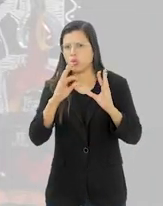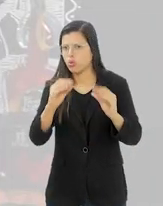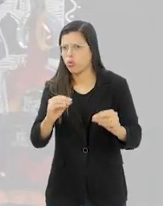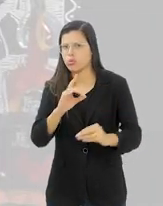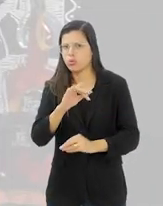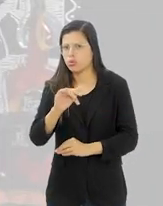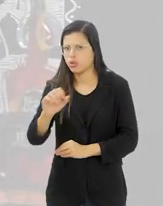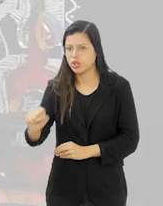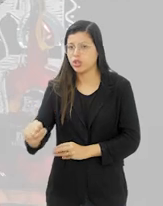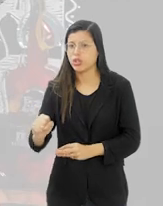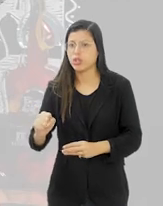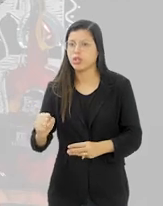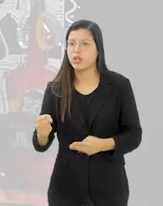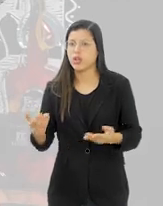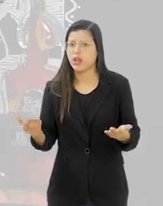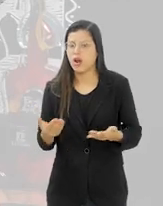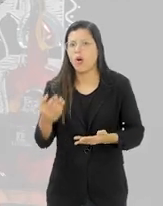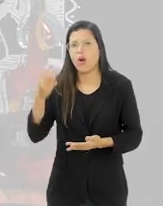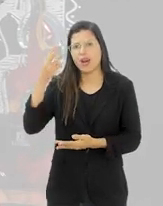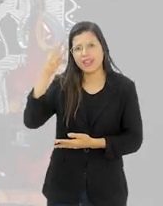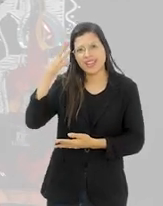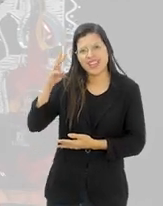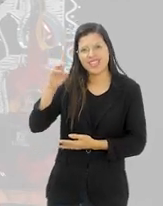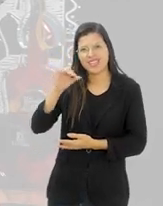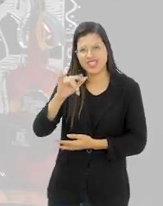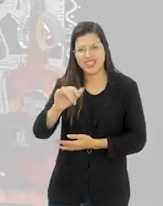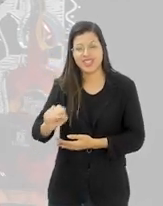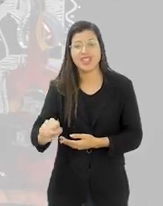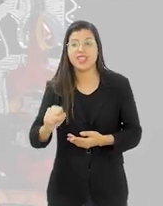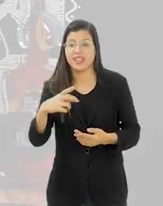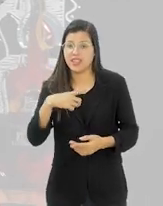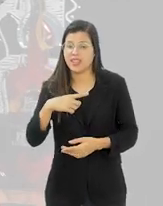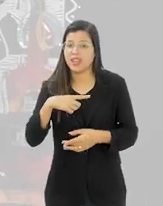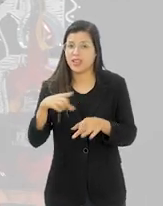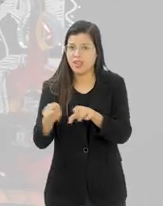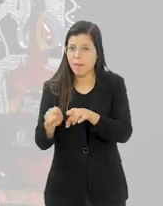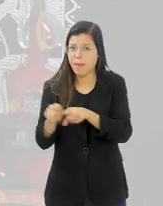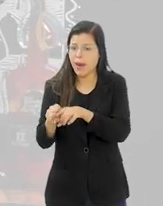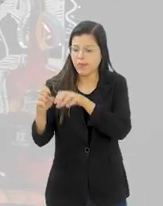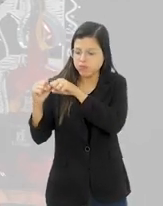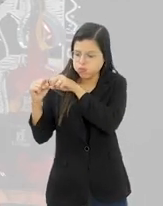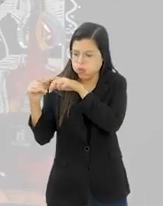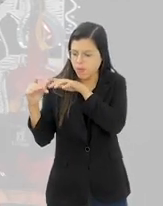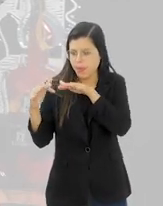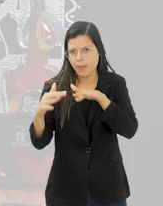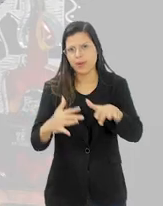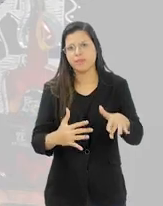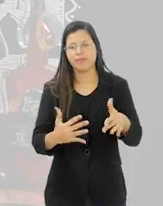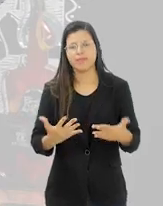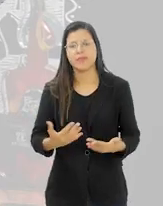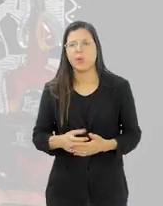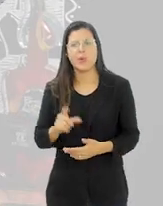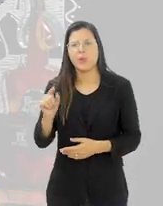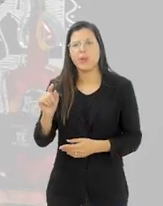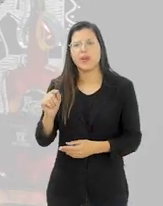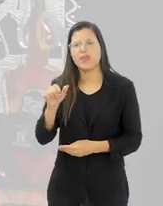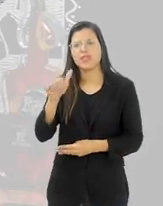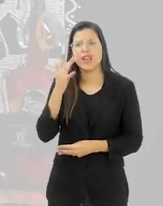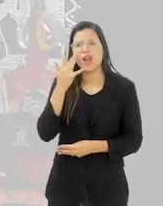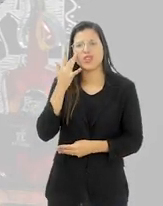os dias, e agora com a chegada dos 3 dias, certamente nós vamos ter lotação. Sim, nos 3 dias. O que você